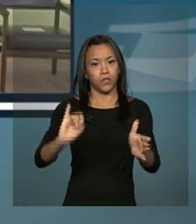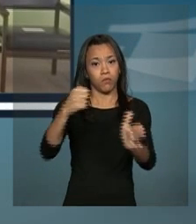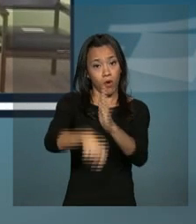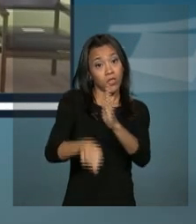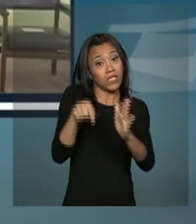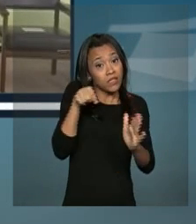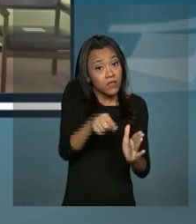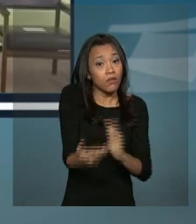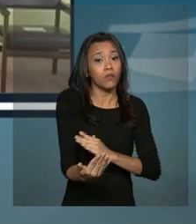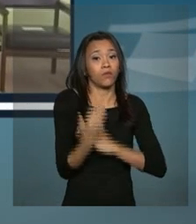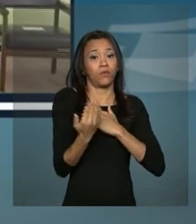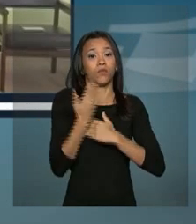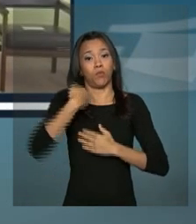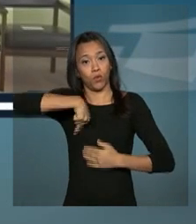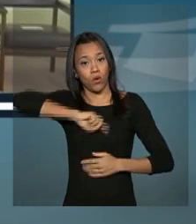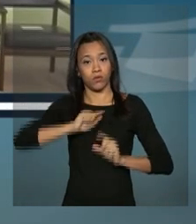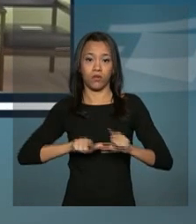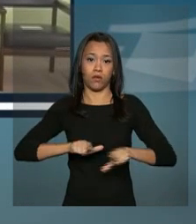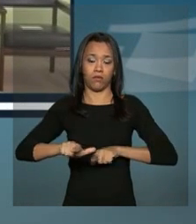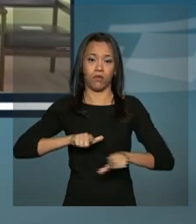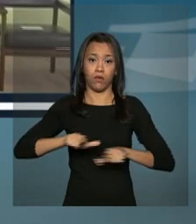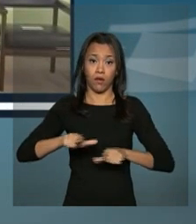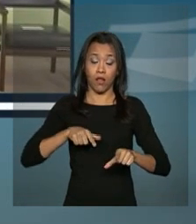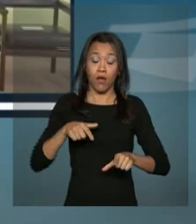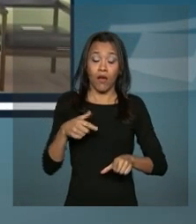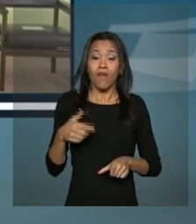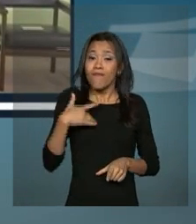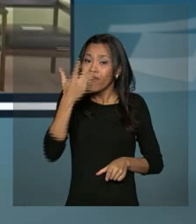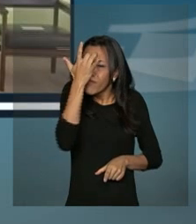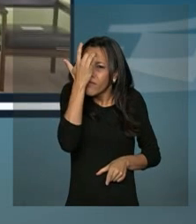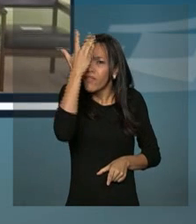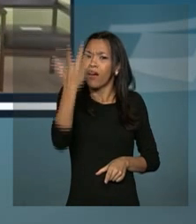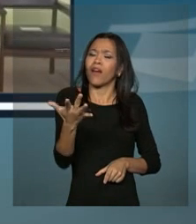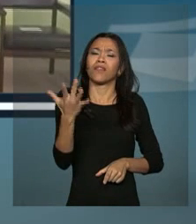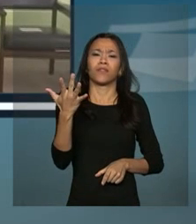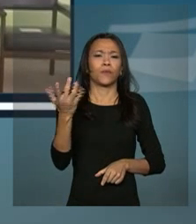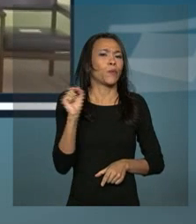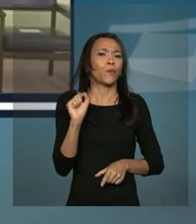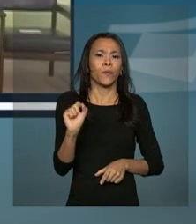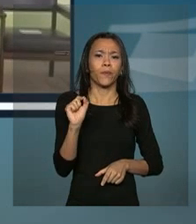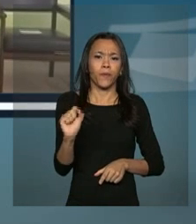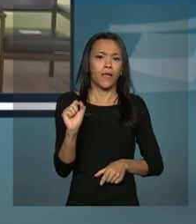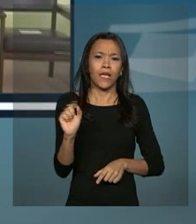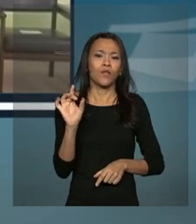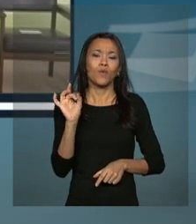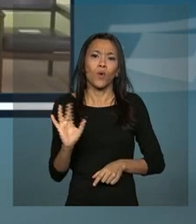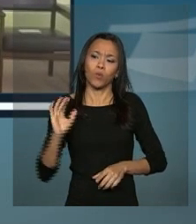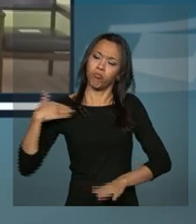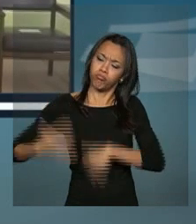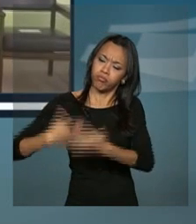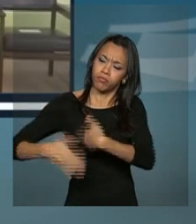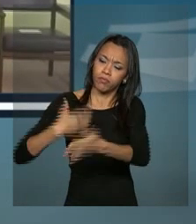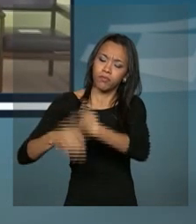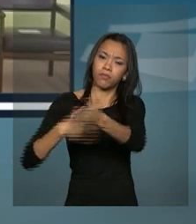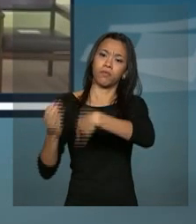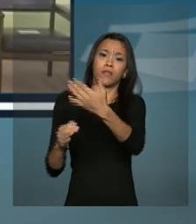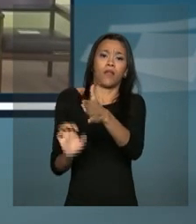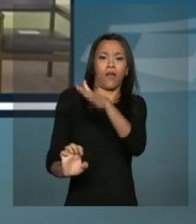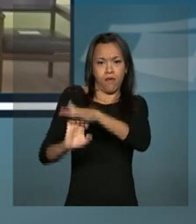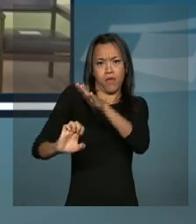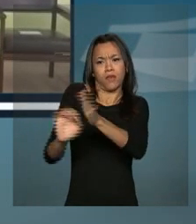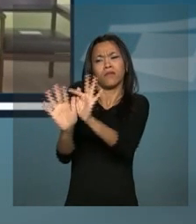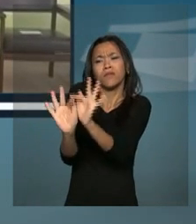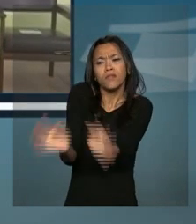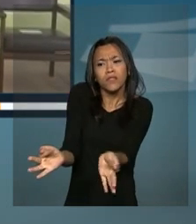trabalho, porque facilita muito o desenvolvimento não só da nossa microempresa, como também